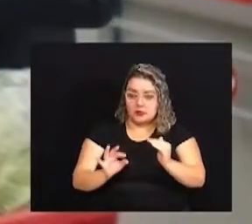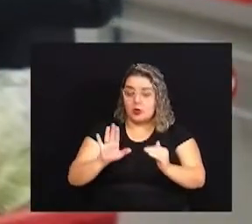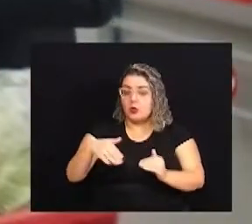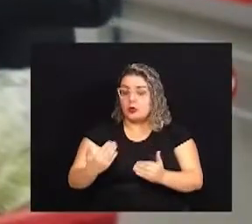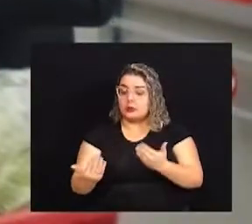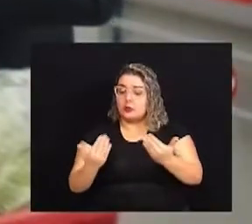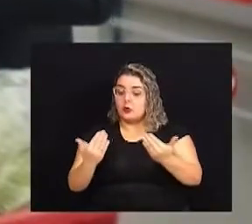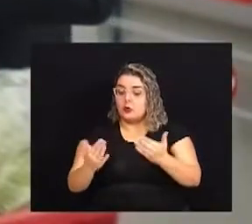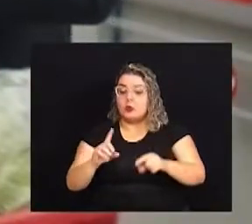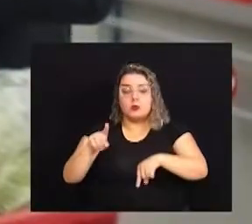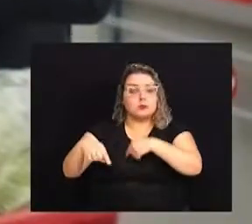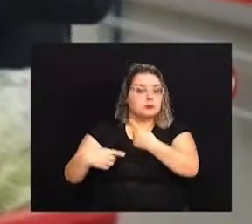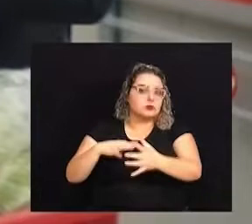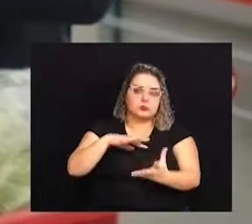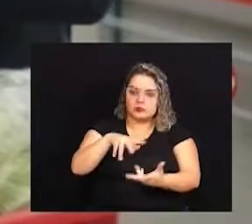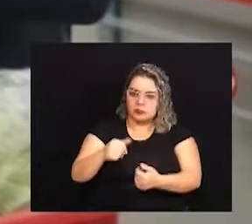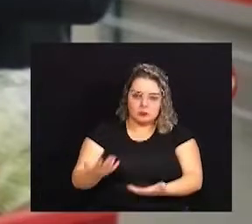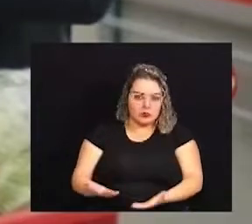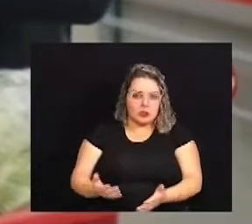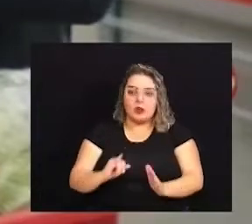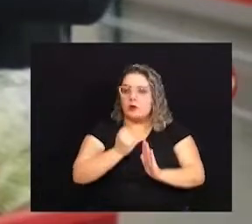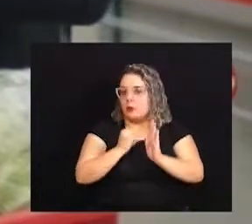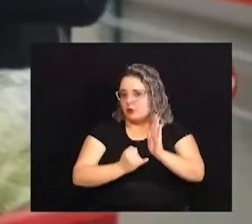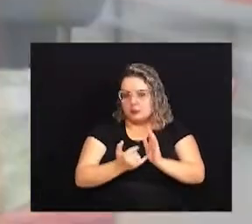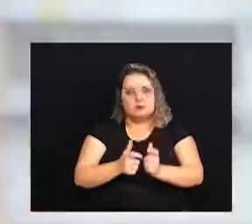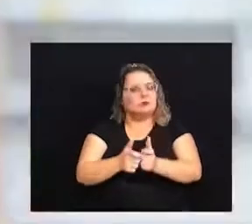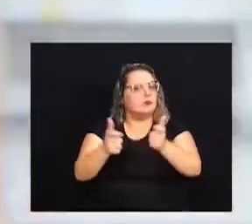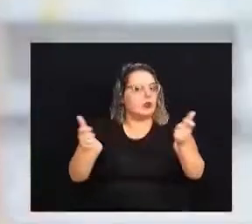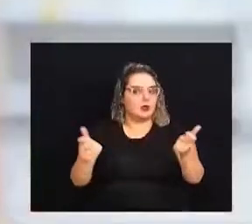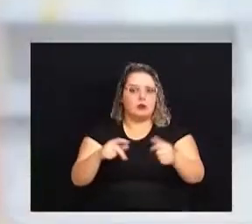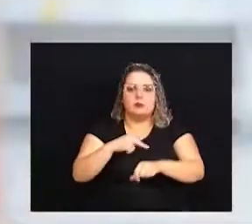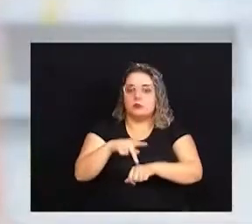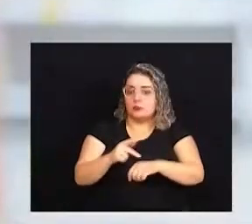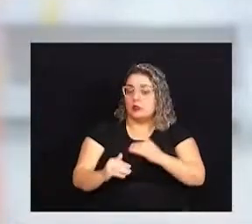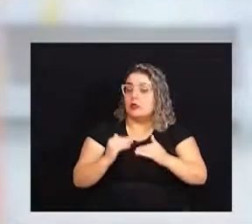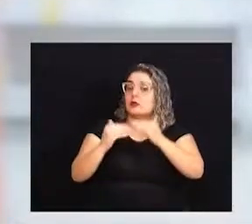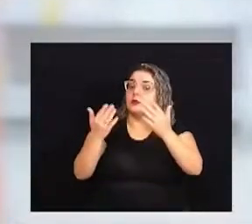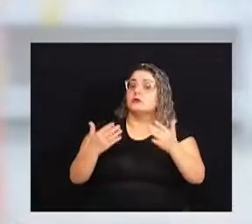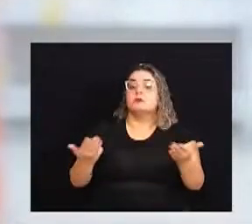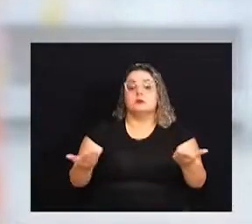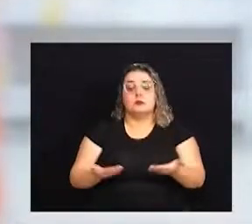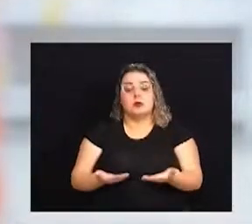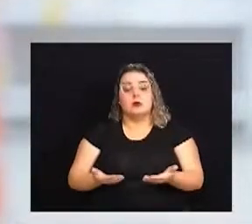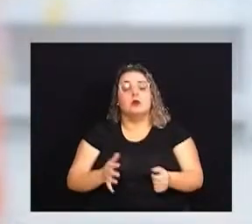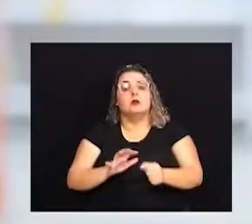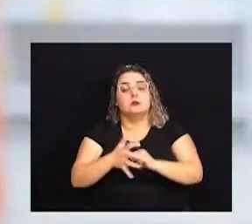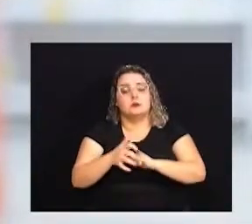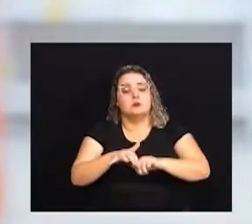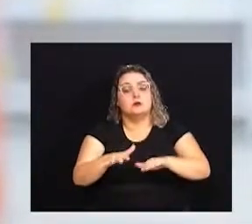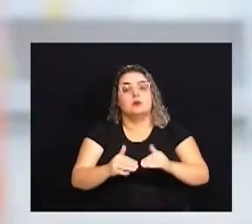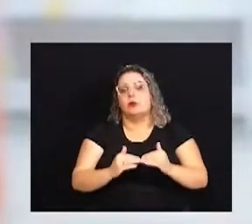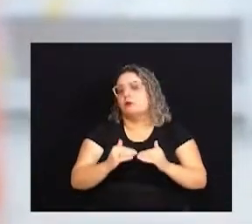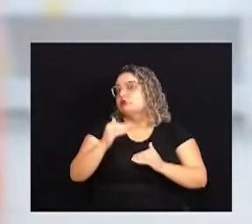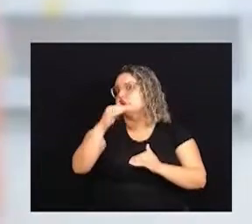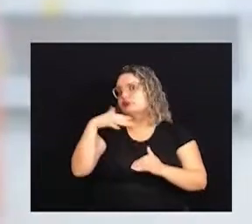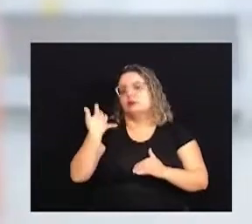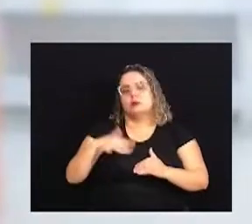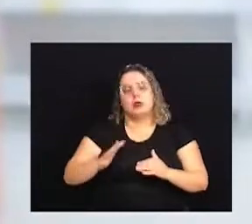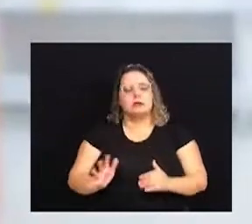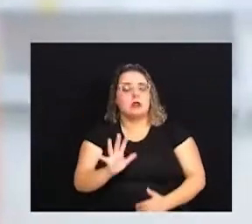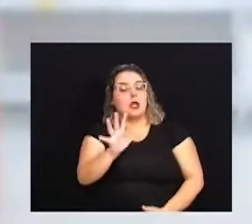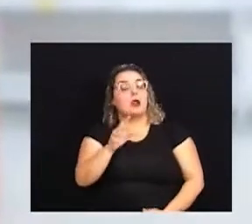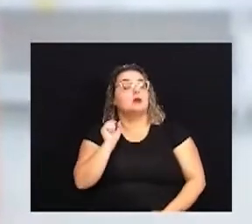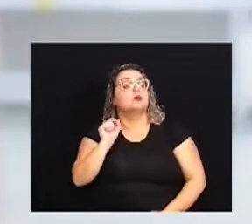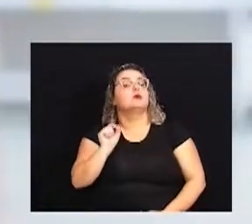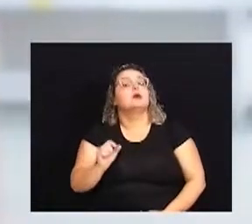10%, quando a gente compara com o resto do mundo, é uma inflação alta em comparação aos países desenvolvidos. E agora, durante a pandemia, ela ficou mais alta